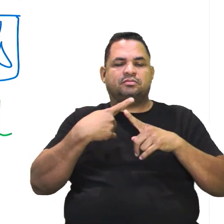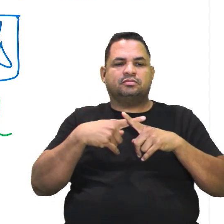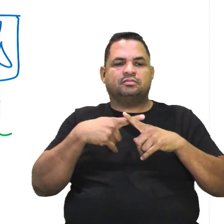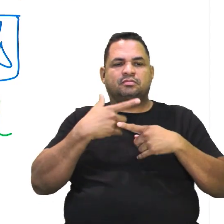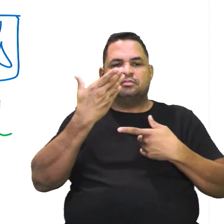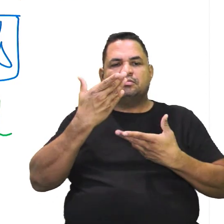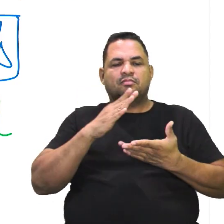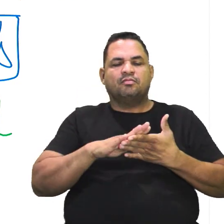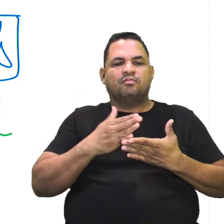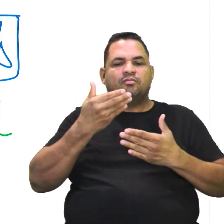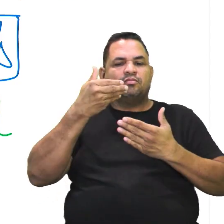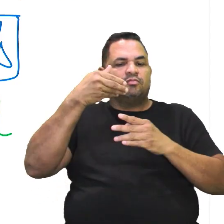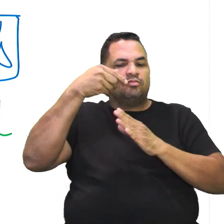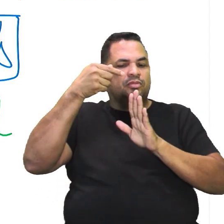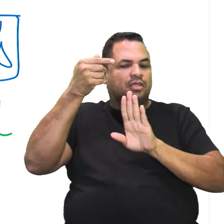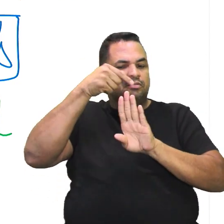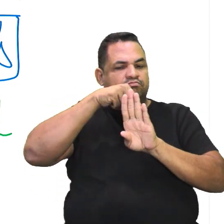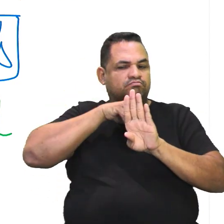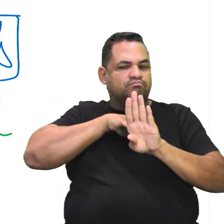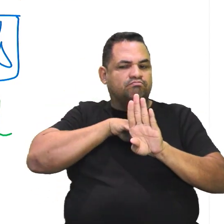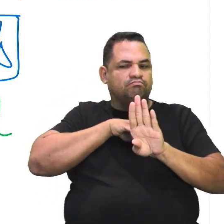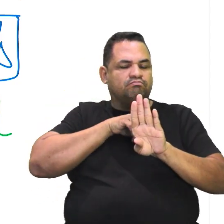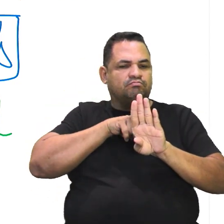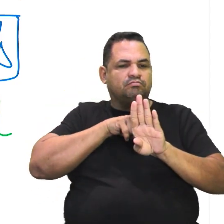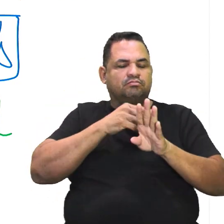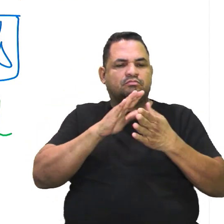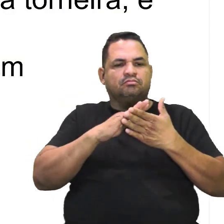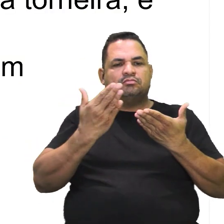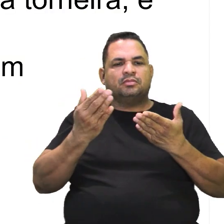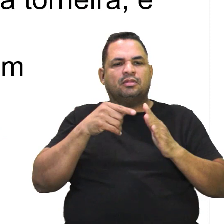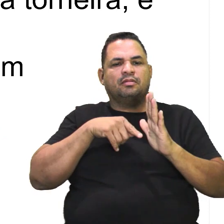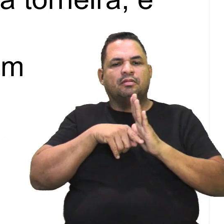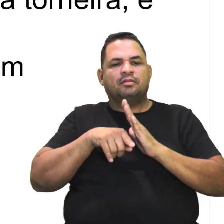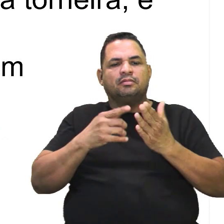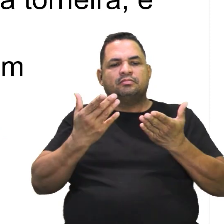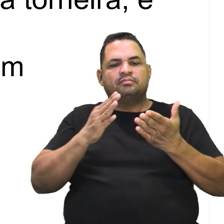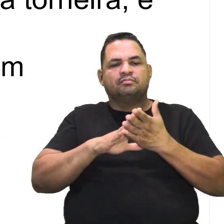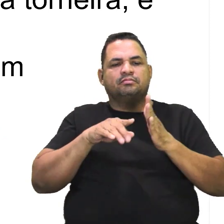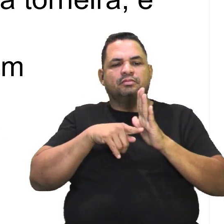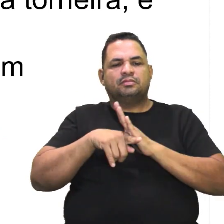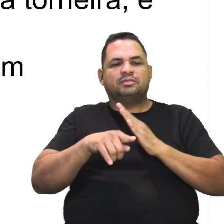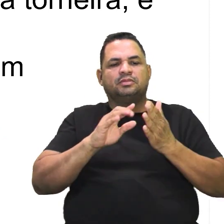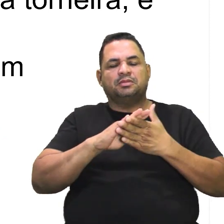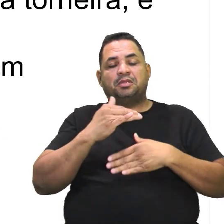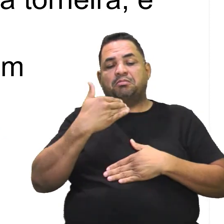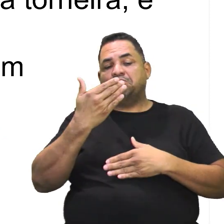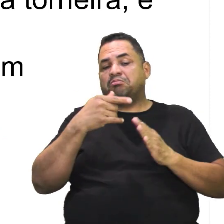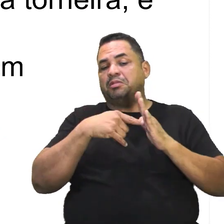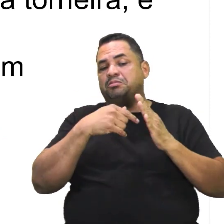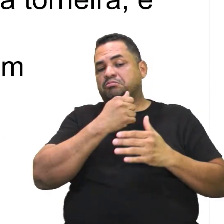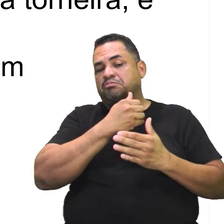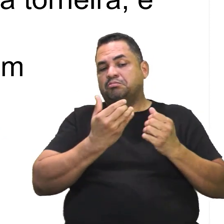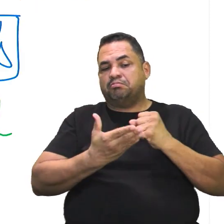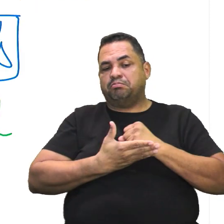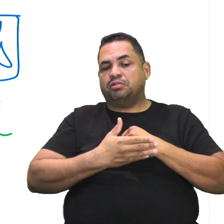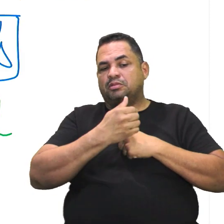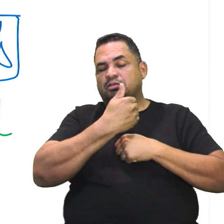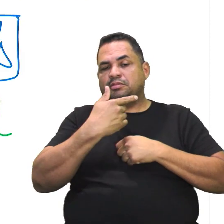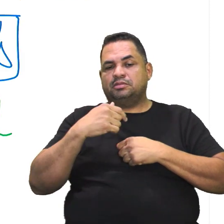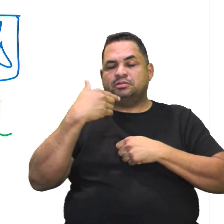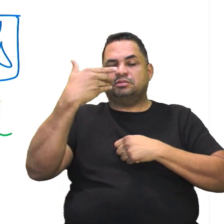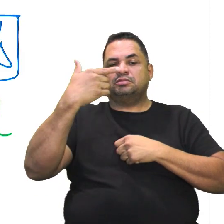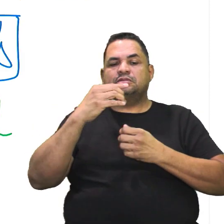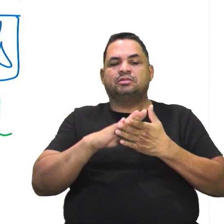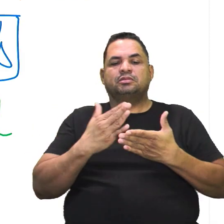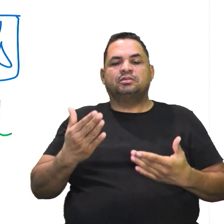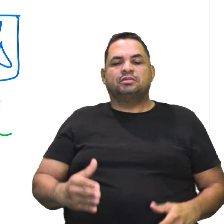ela está aí escondida, né? Ele quis colocar, como a pergunta envolvia uma potência de base 10 aqui, ele quis colocar as respostas